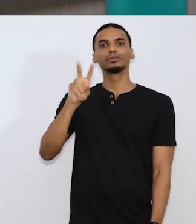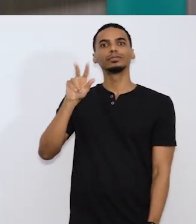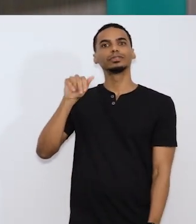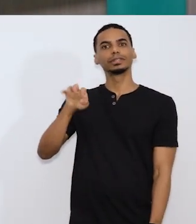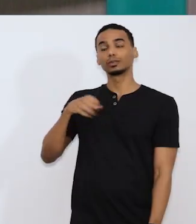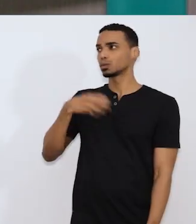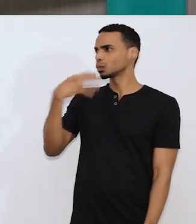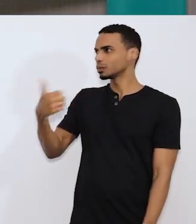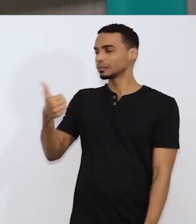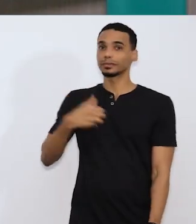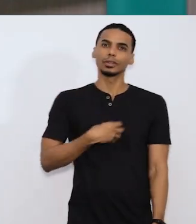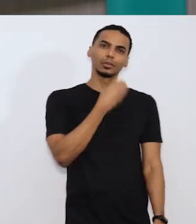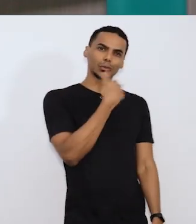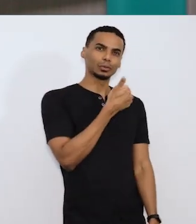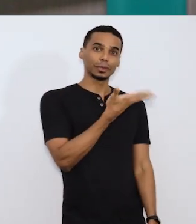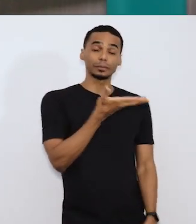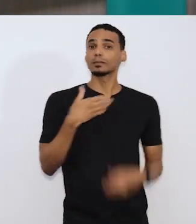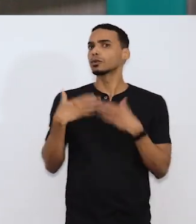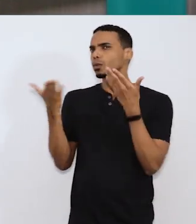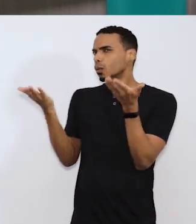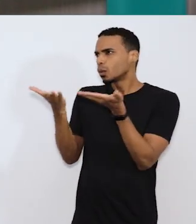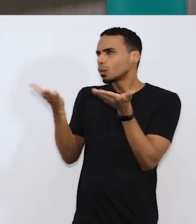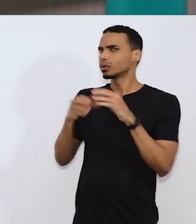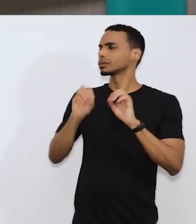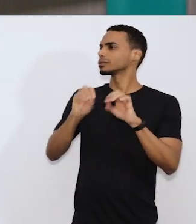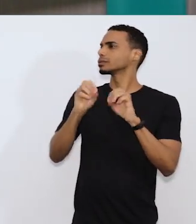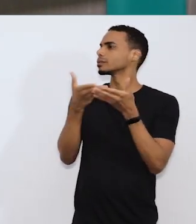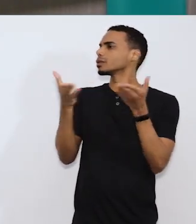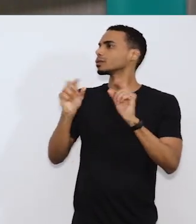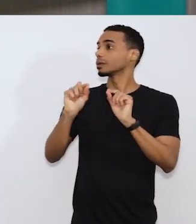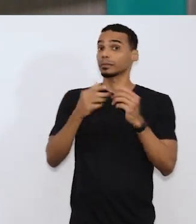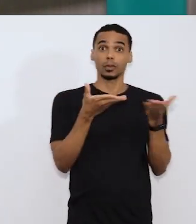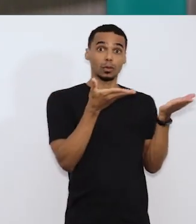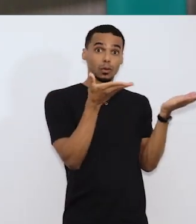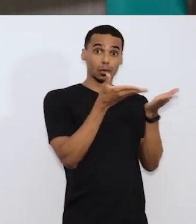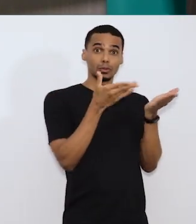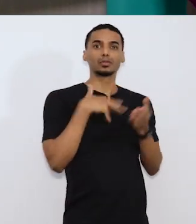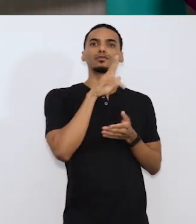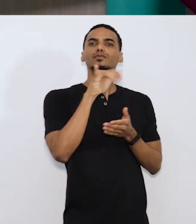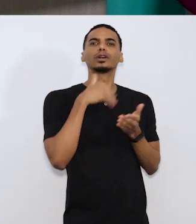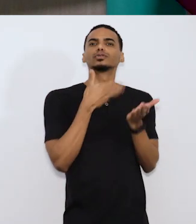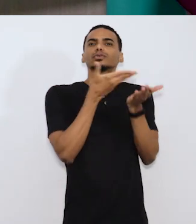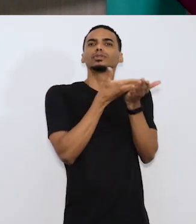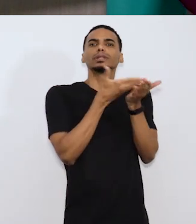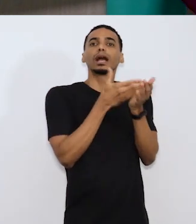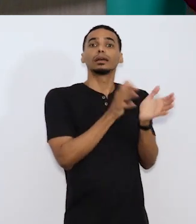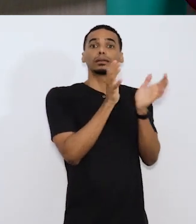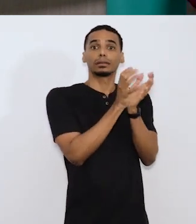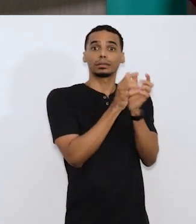Pádua. Tudo bem, professora? Tudo bem, Carol. E o que a gente trouxe para os alunos? Na aula de hoje, nós vamos estudar sobre mais uma das